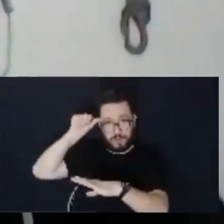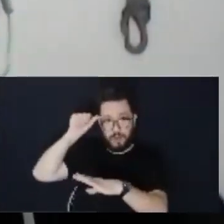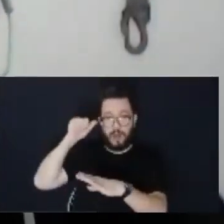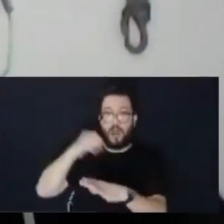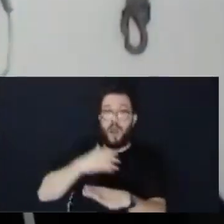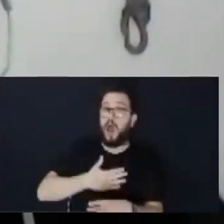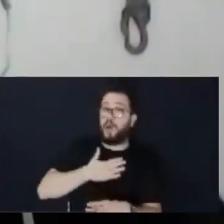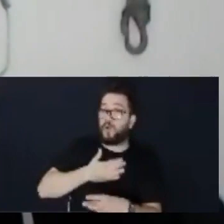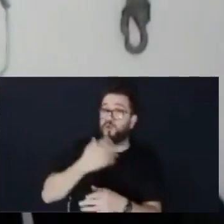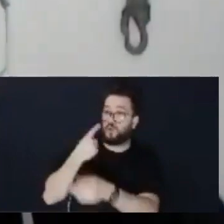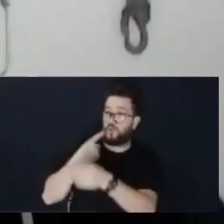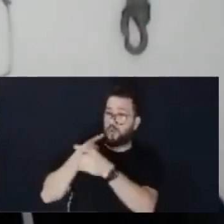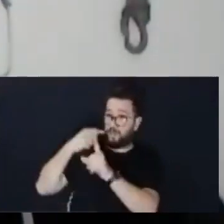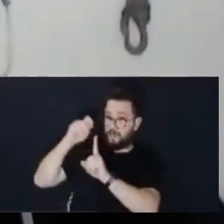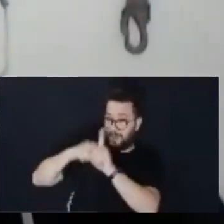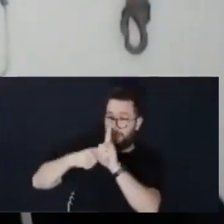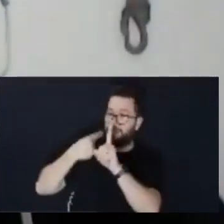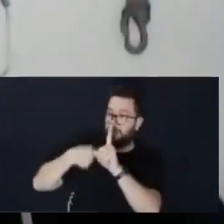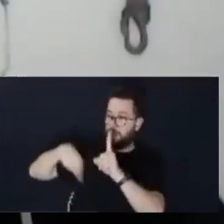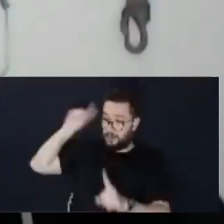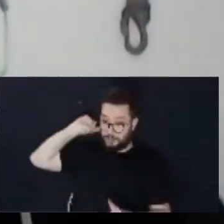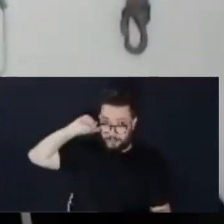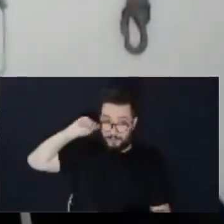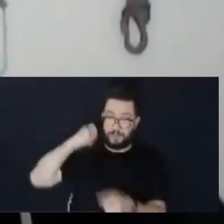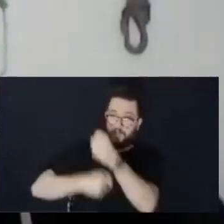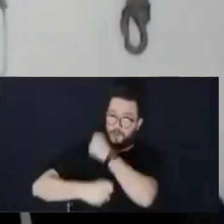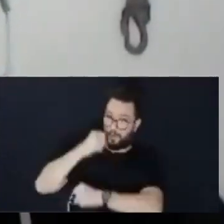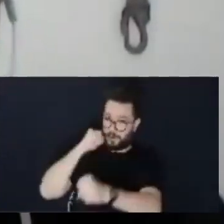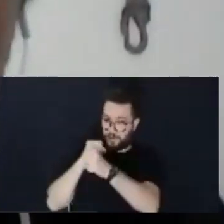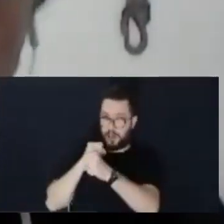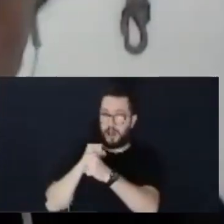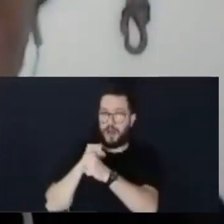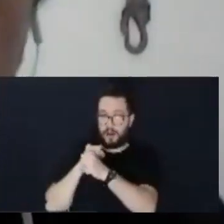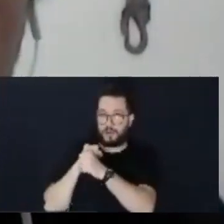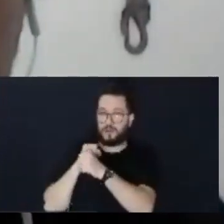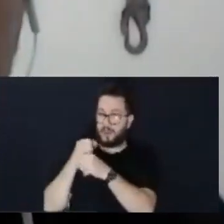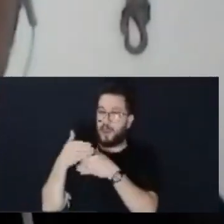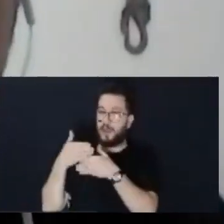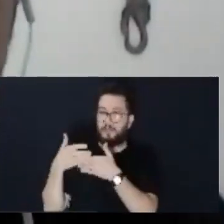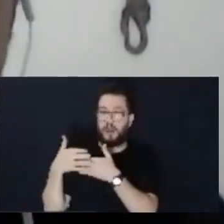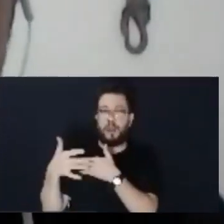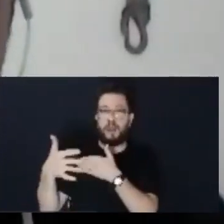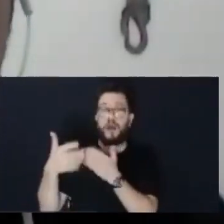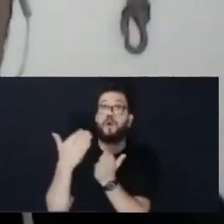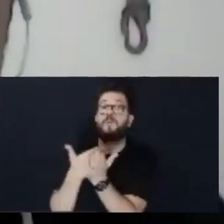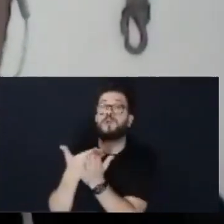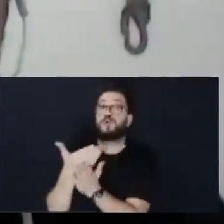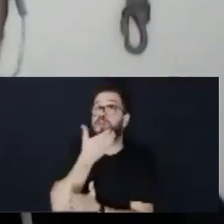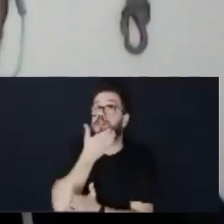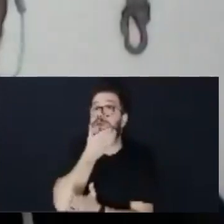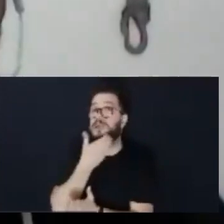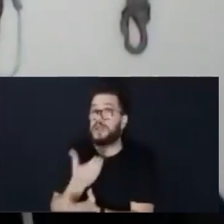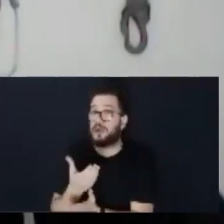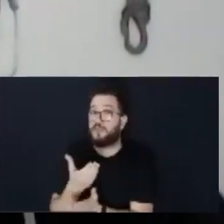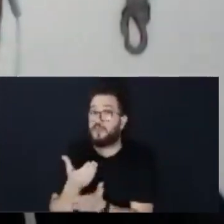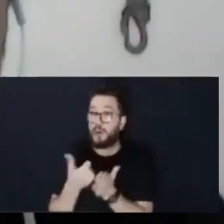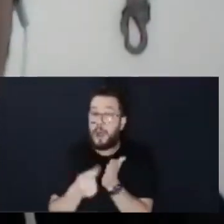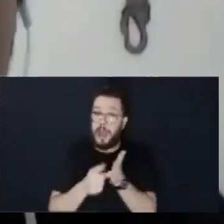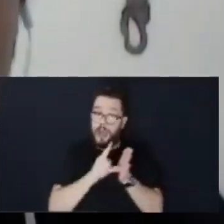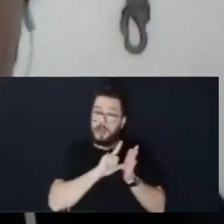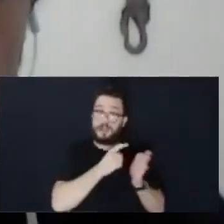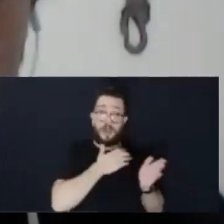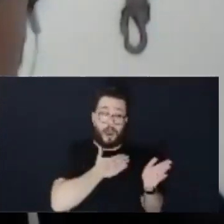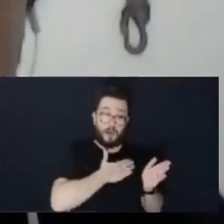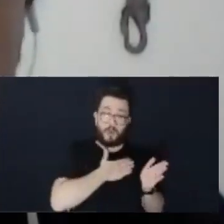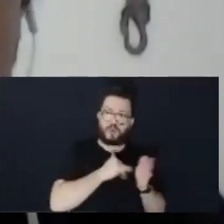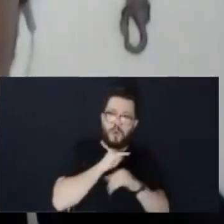avisamos, ela aconteceu em dezembro, começou em dezembro, né? E nós avisamos desde agosto do ano passado.